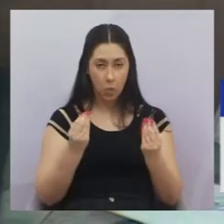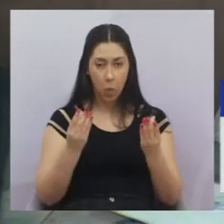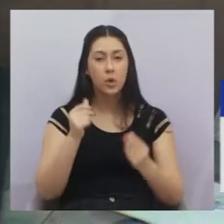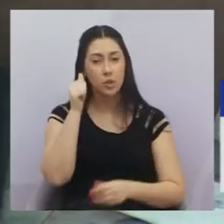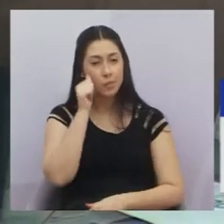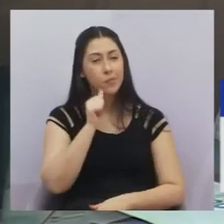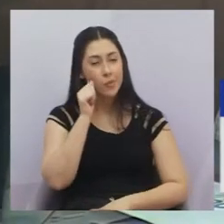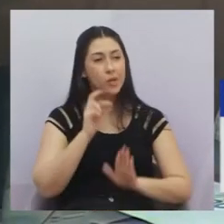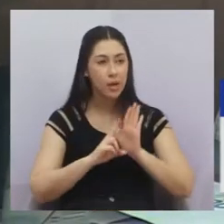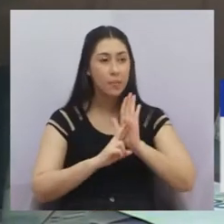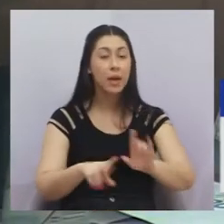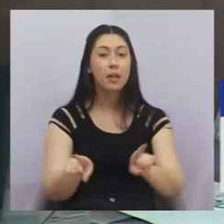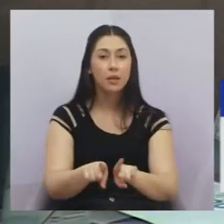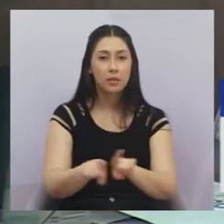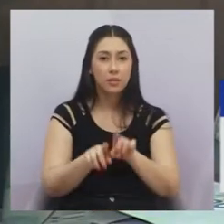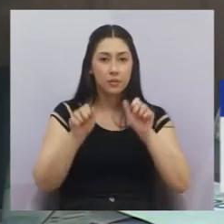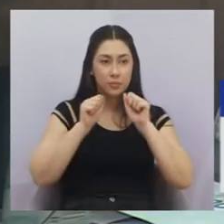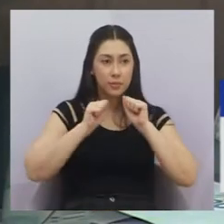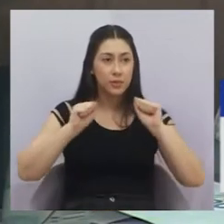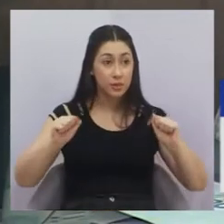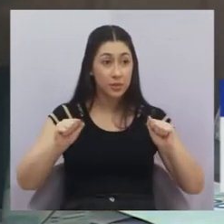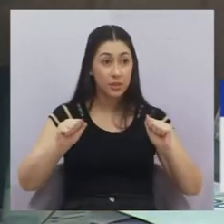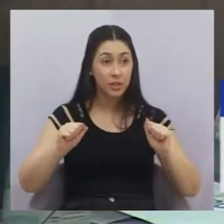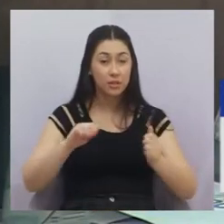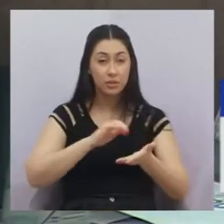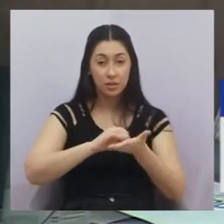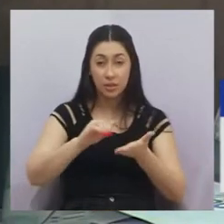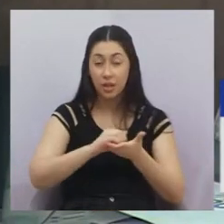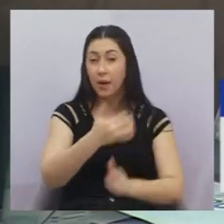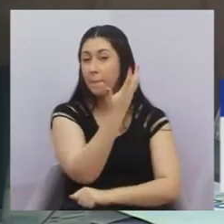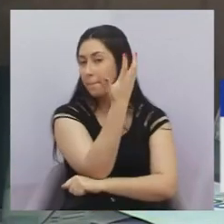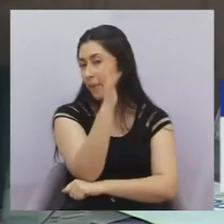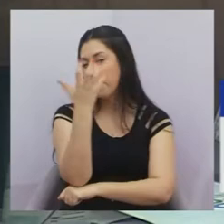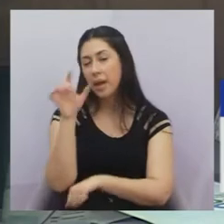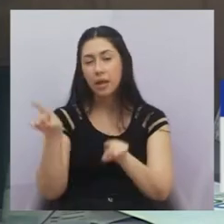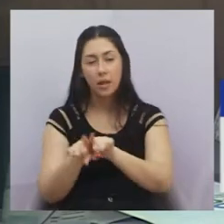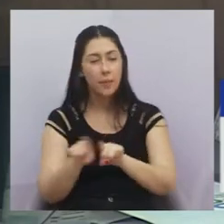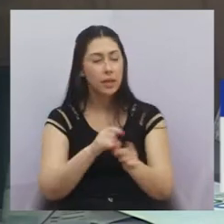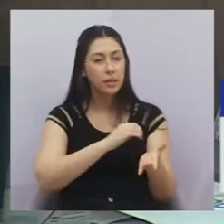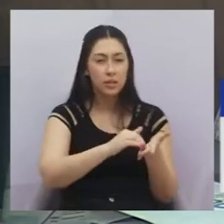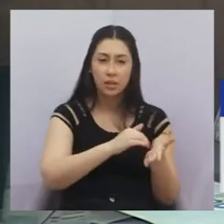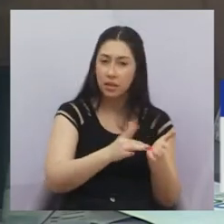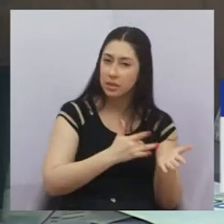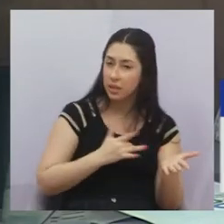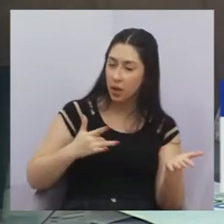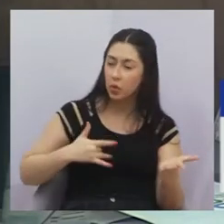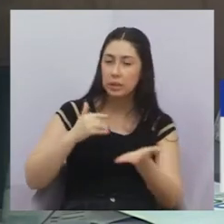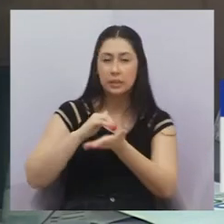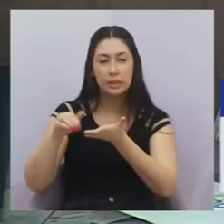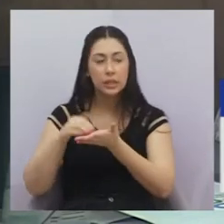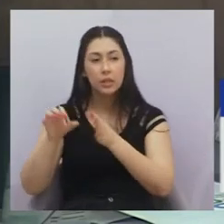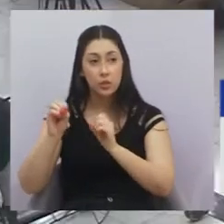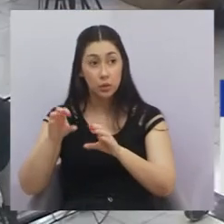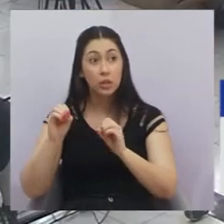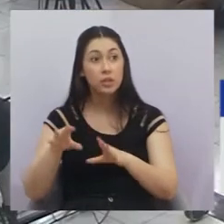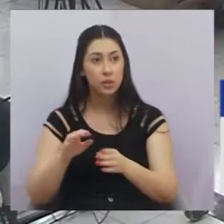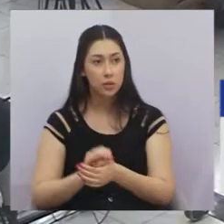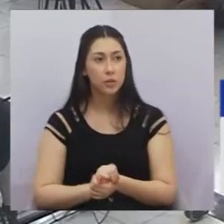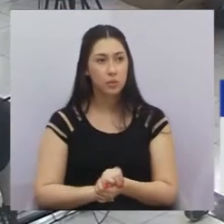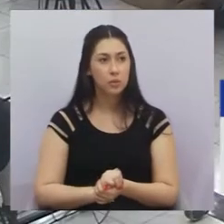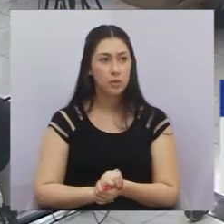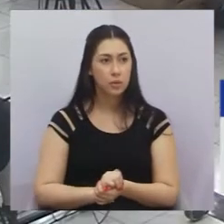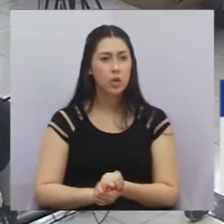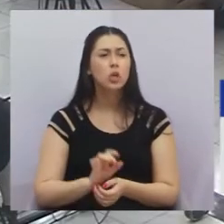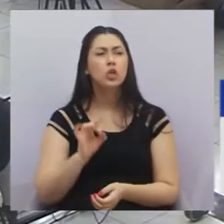também é uma mulher. Então, a Secretaria do Meio Ambiente é mulher, a Secretaria da Saúde é mulher, a Secretaria da Educação é mulher. Bem lembrado, então, vereador Roninha. É